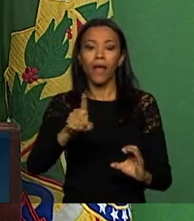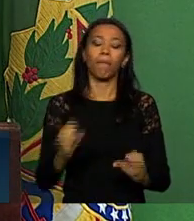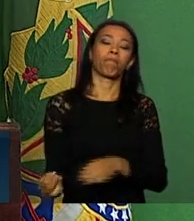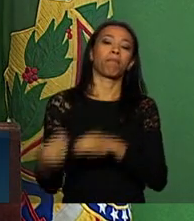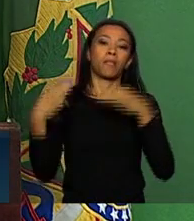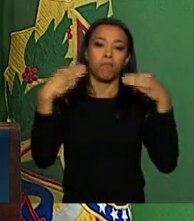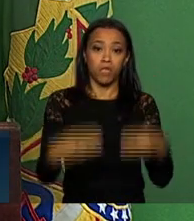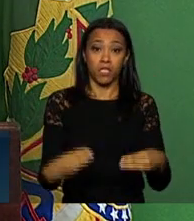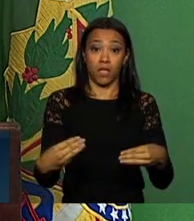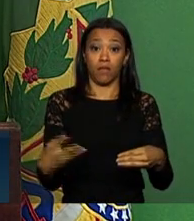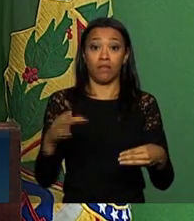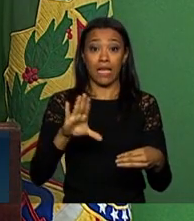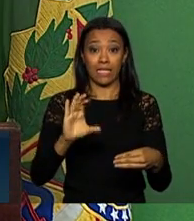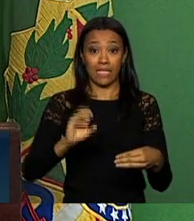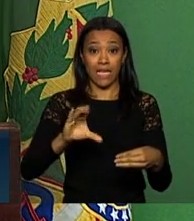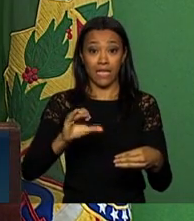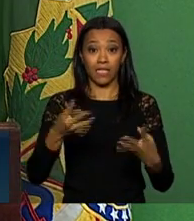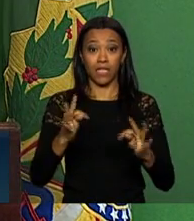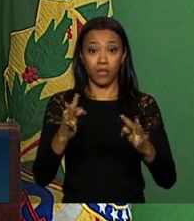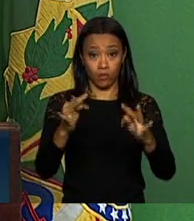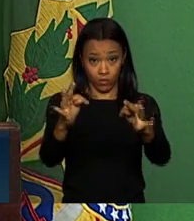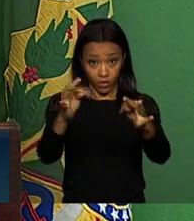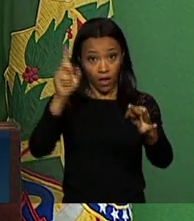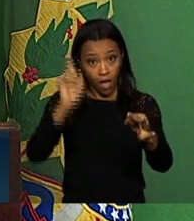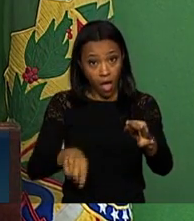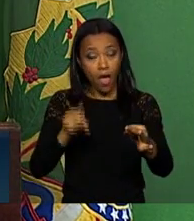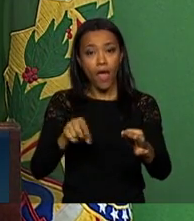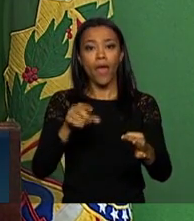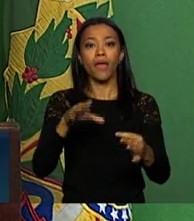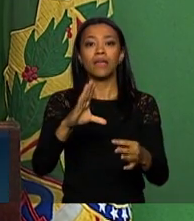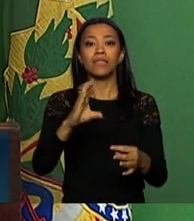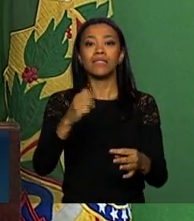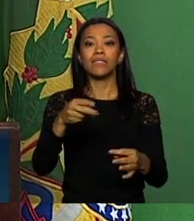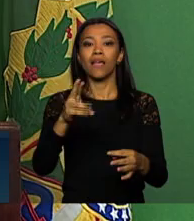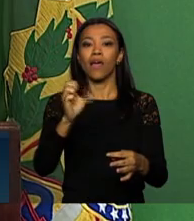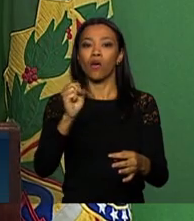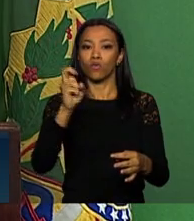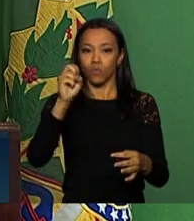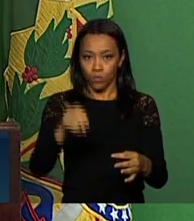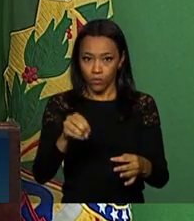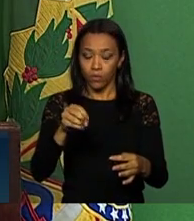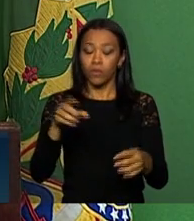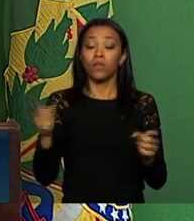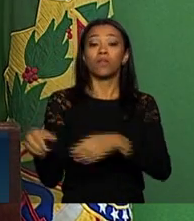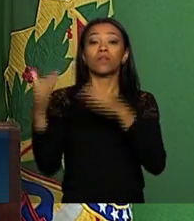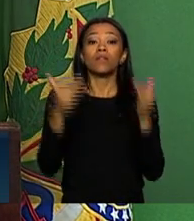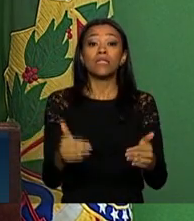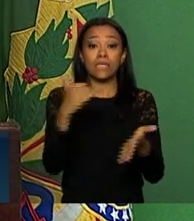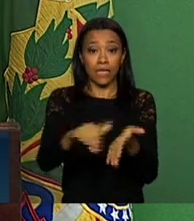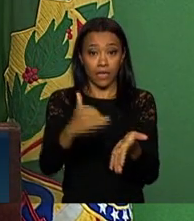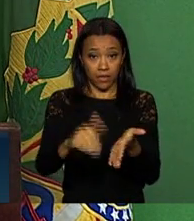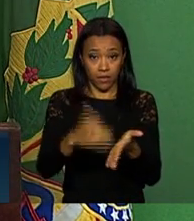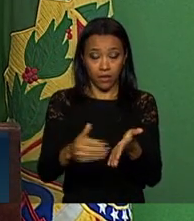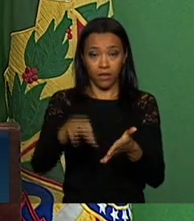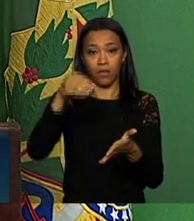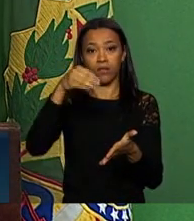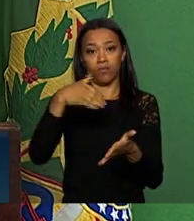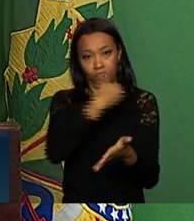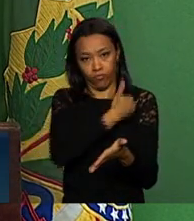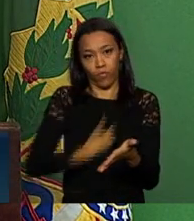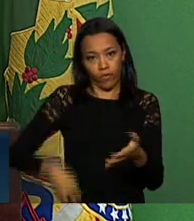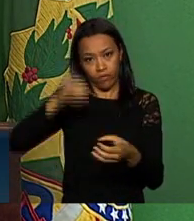ministério da Ciência Tecnologia e inovação Ministro Celso panera a secretaria de governo da presidência